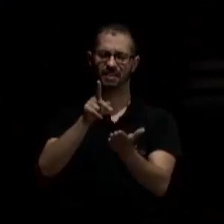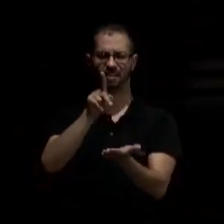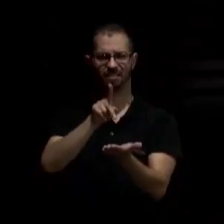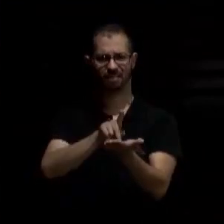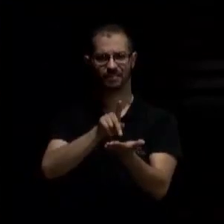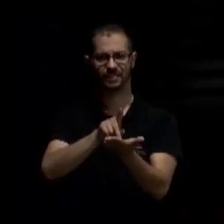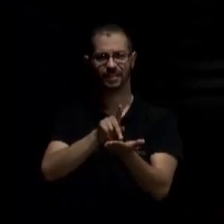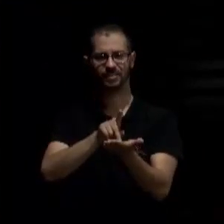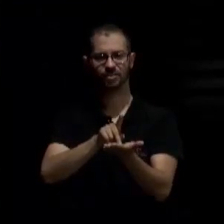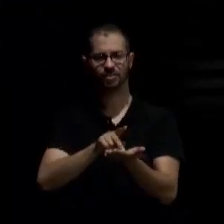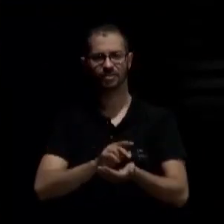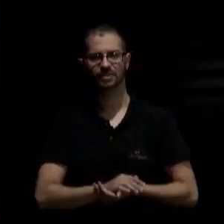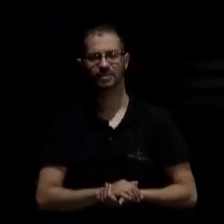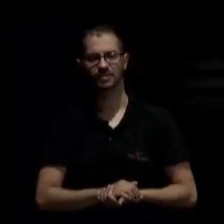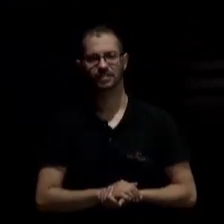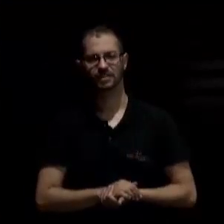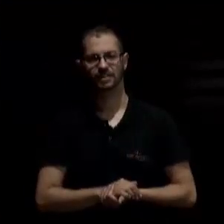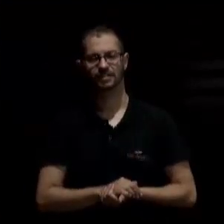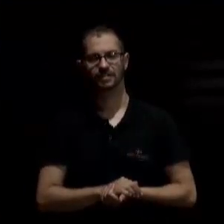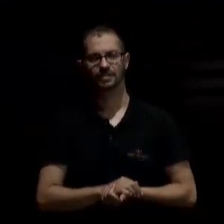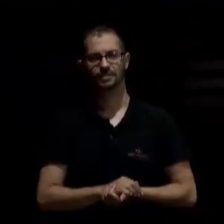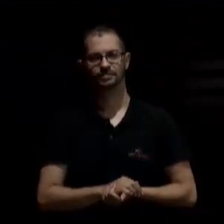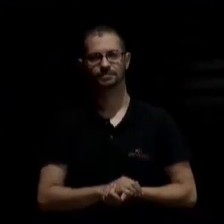verdade. A palavra